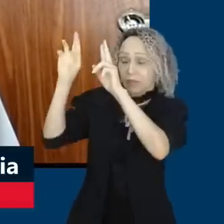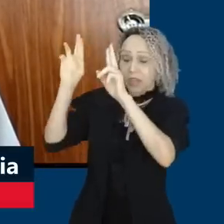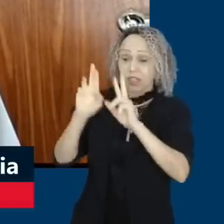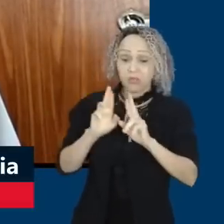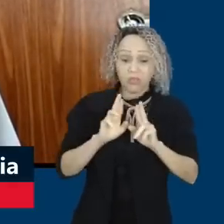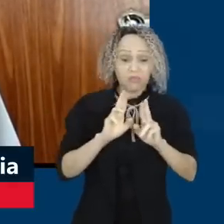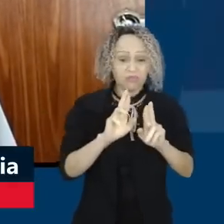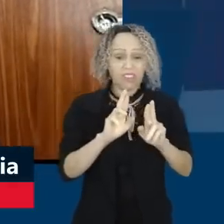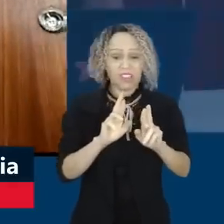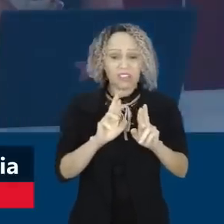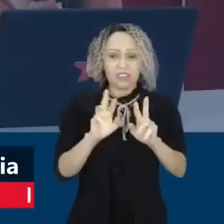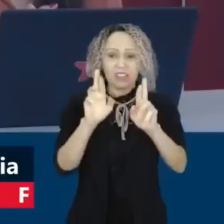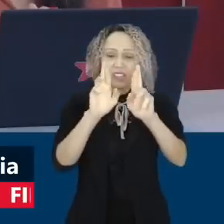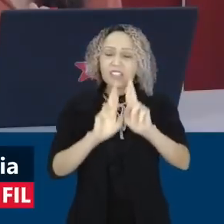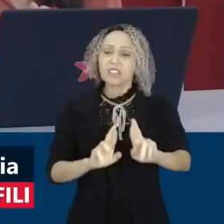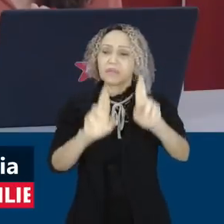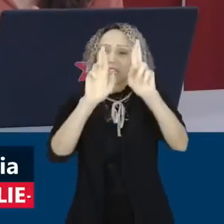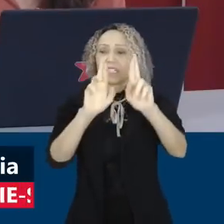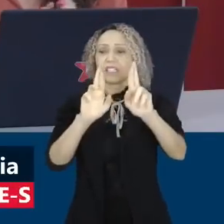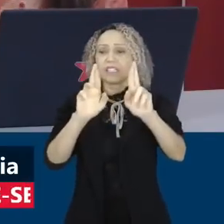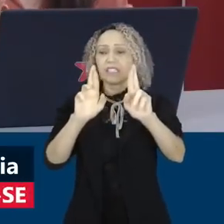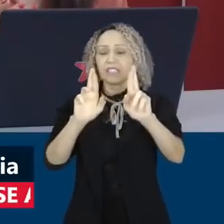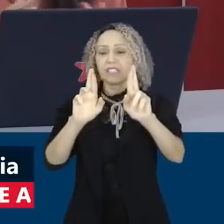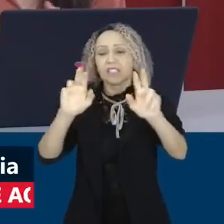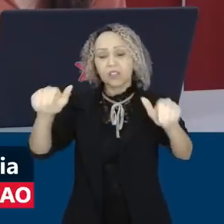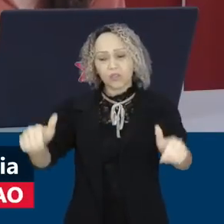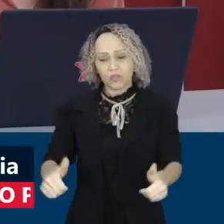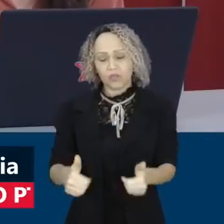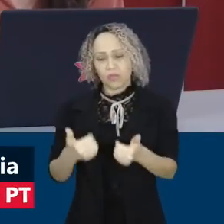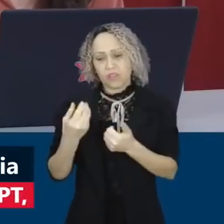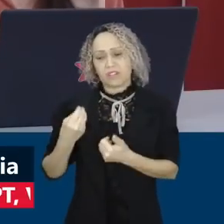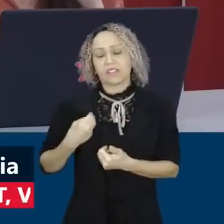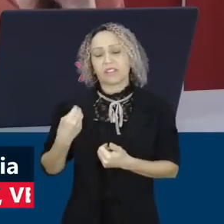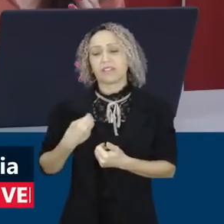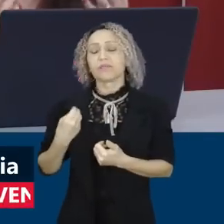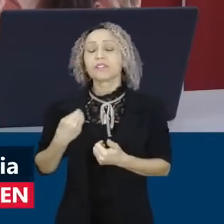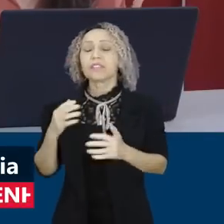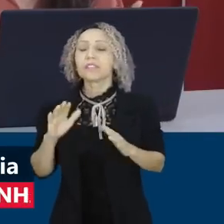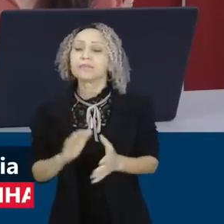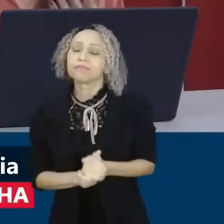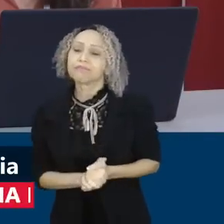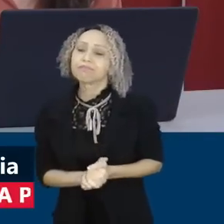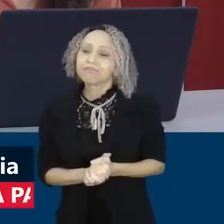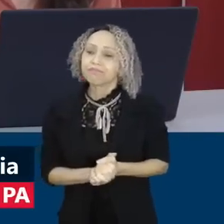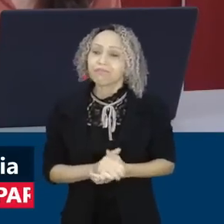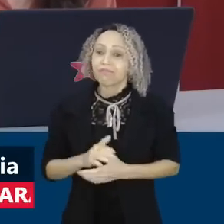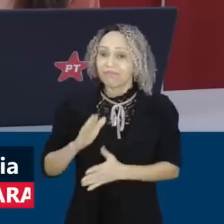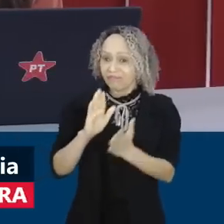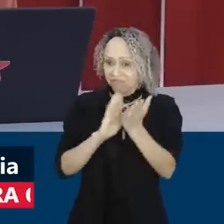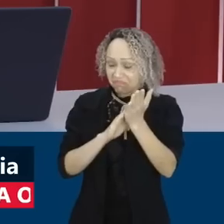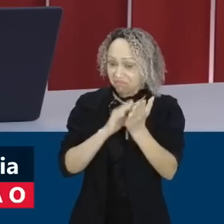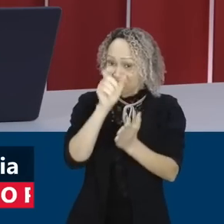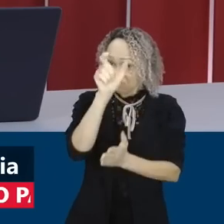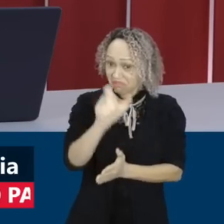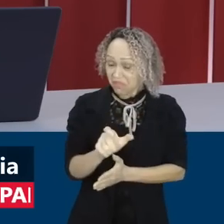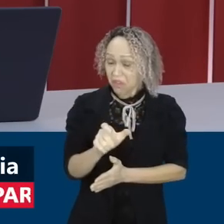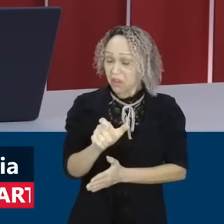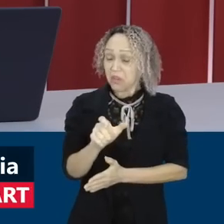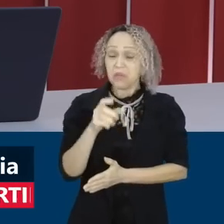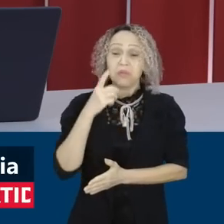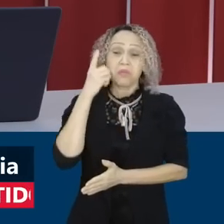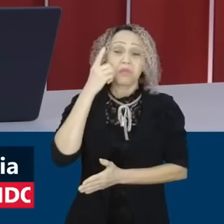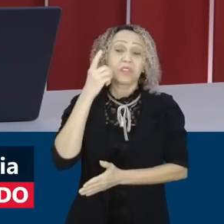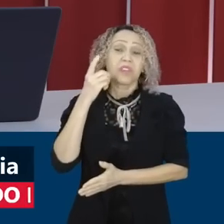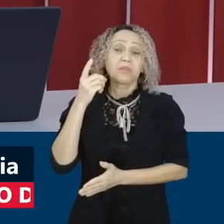vida. Maravilha. A Cleide Amorim aqui te saúda. Bom dia para o melhor deputado do Congresso Nacional. E